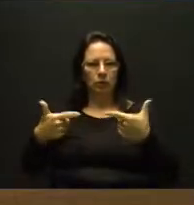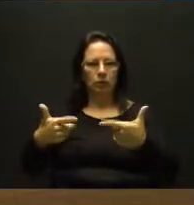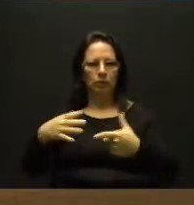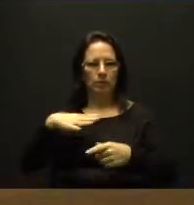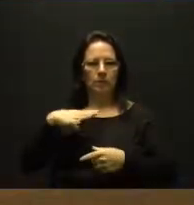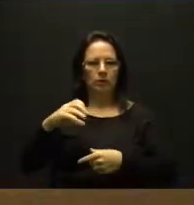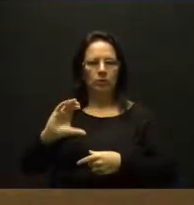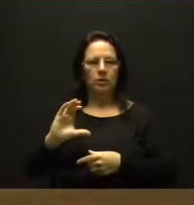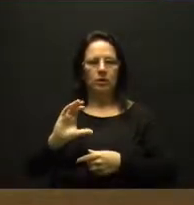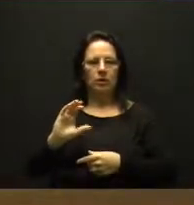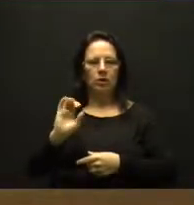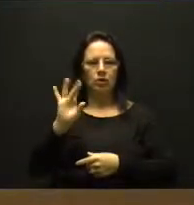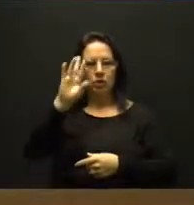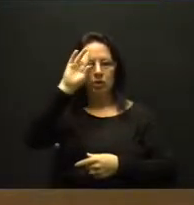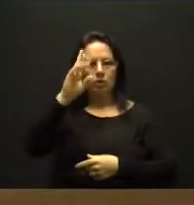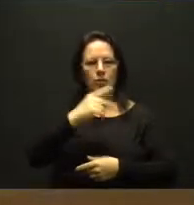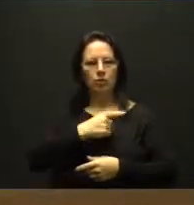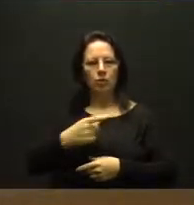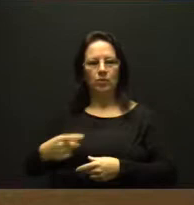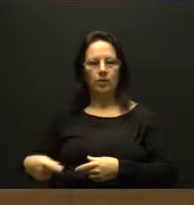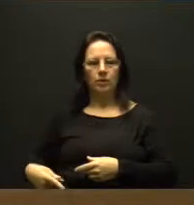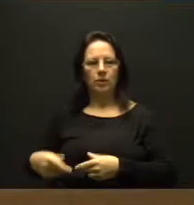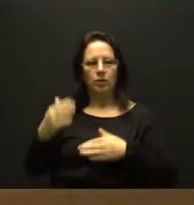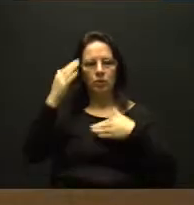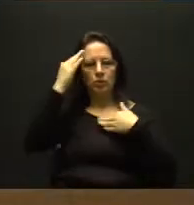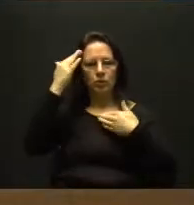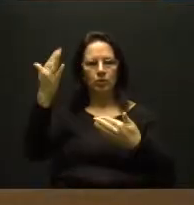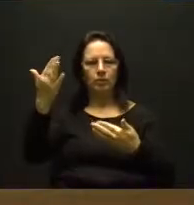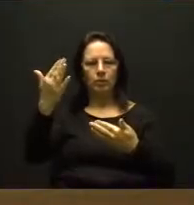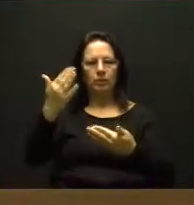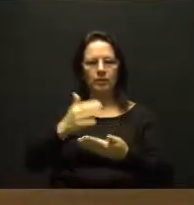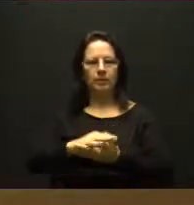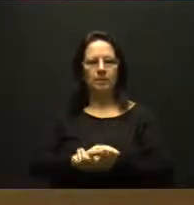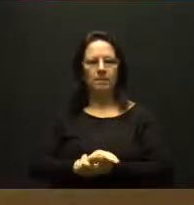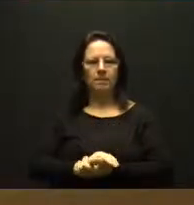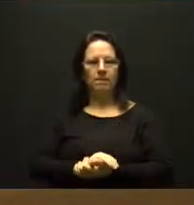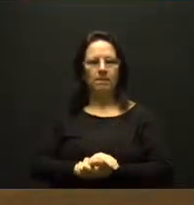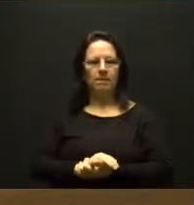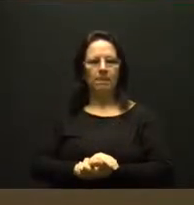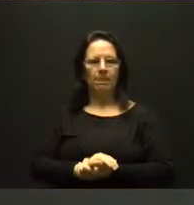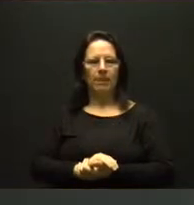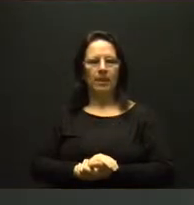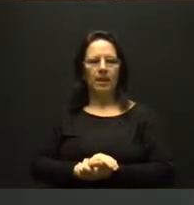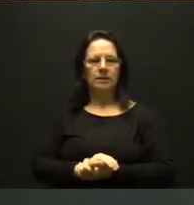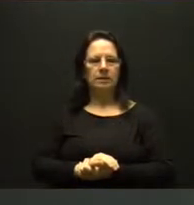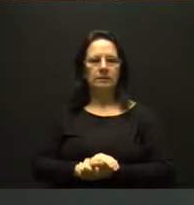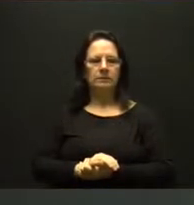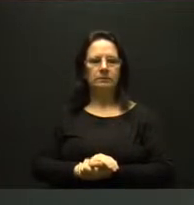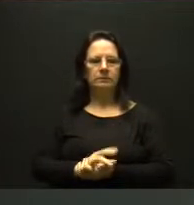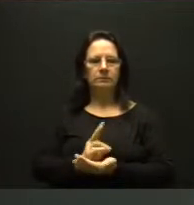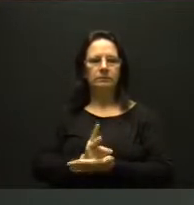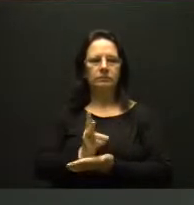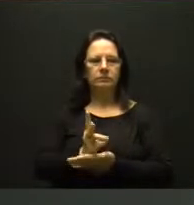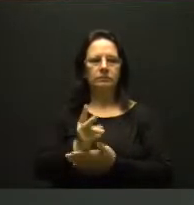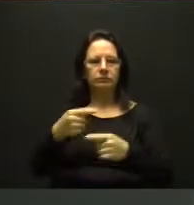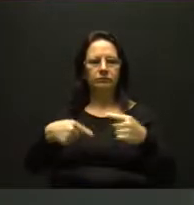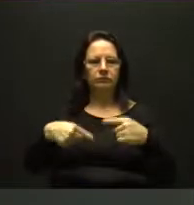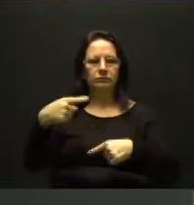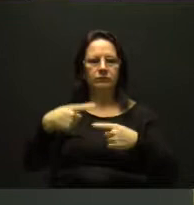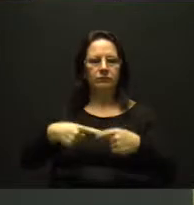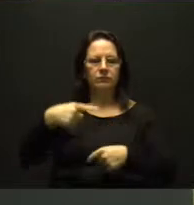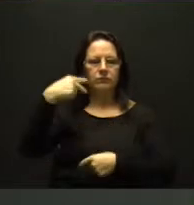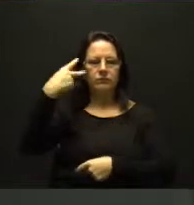cidade o momento é só seu presidente muito obrigado volta a falar a qualquer momento obrigado a continuar a discussão com a palavra o vereador